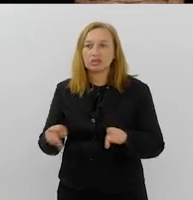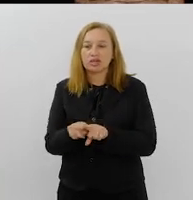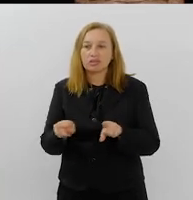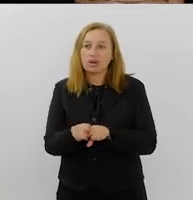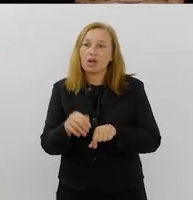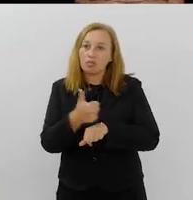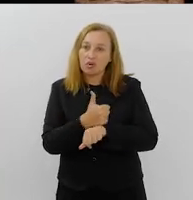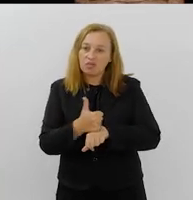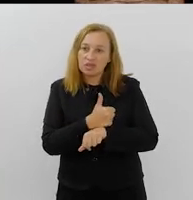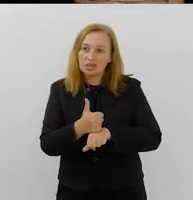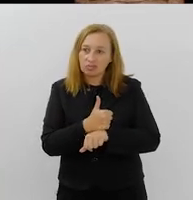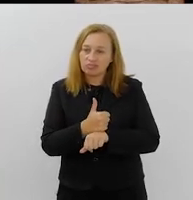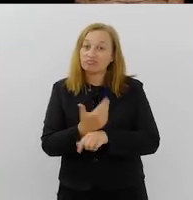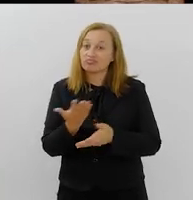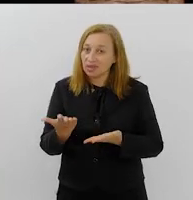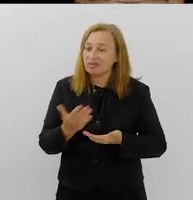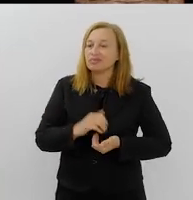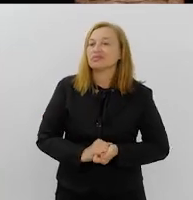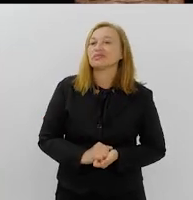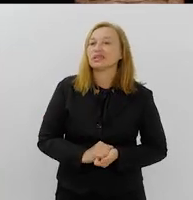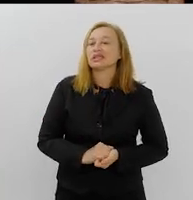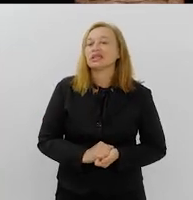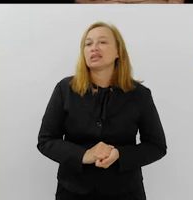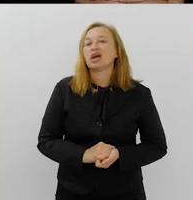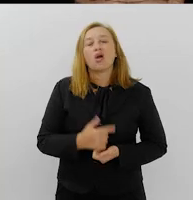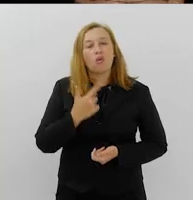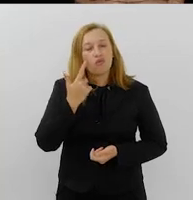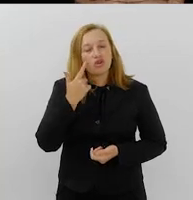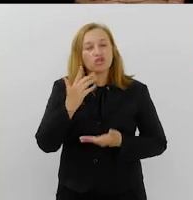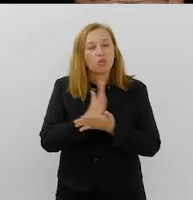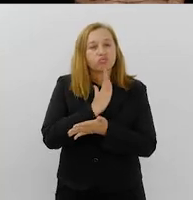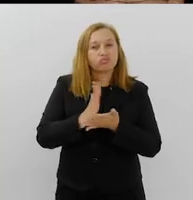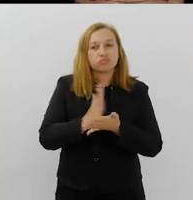da sua profissão também, né?